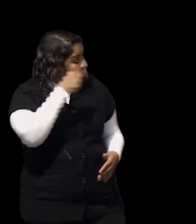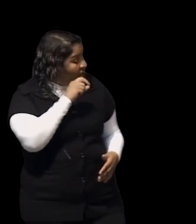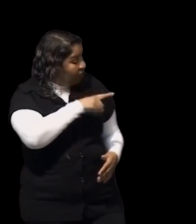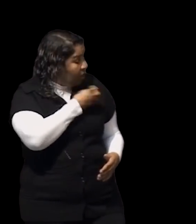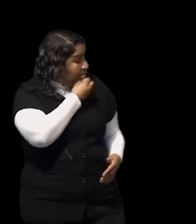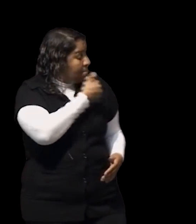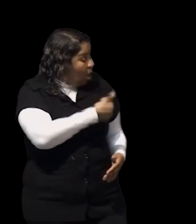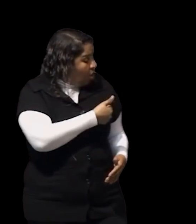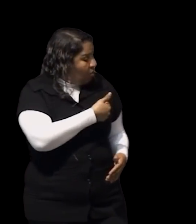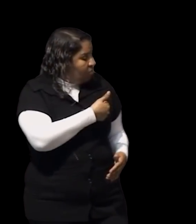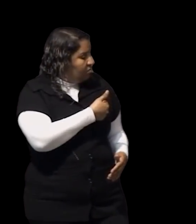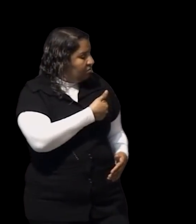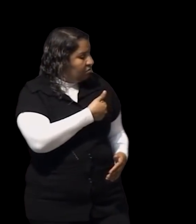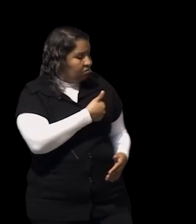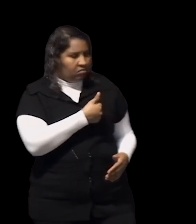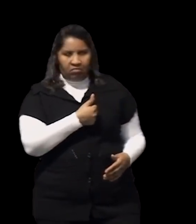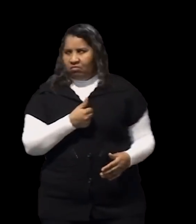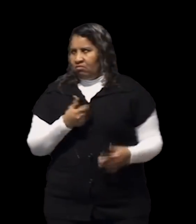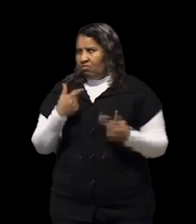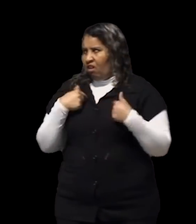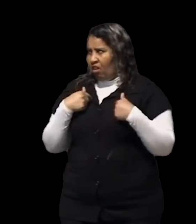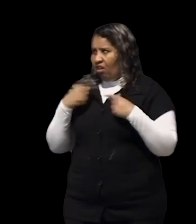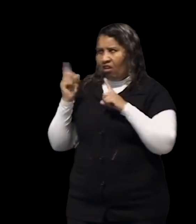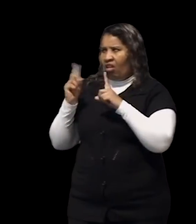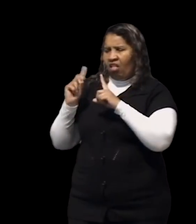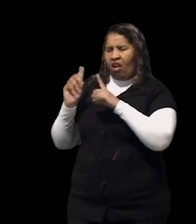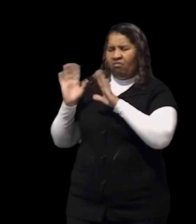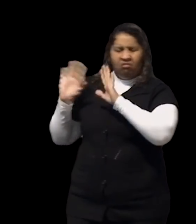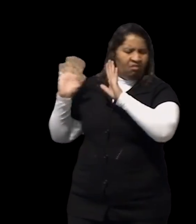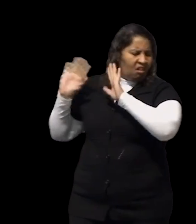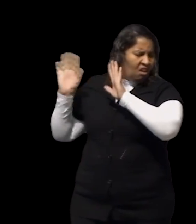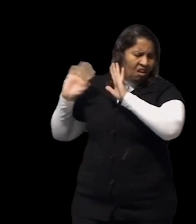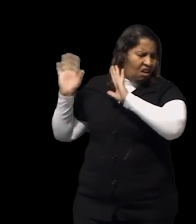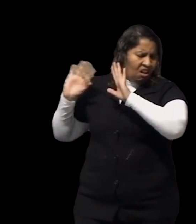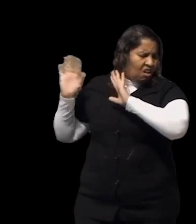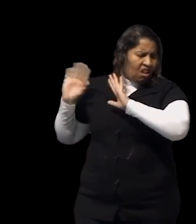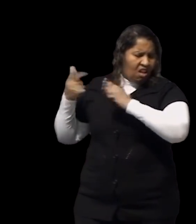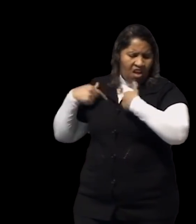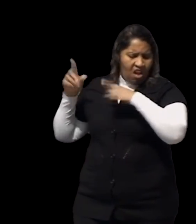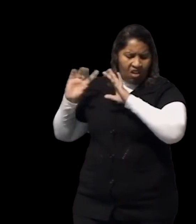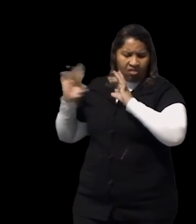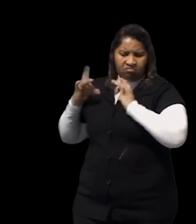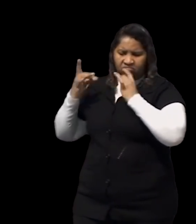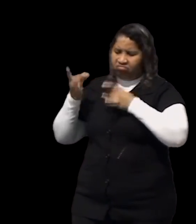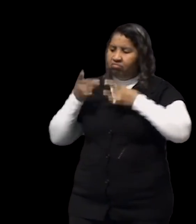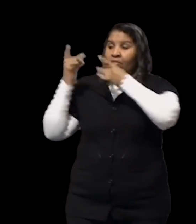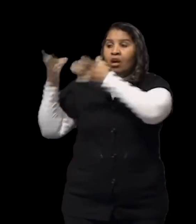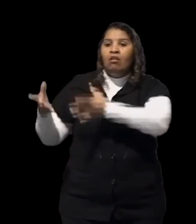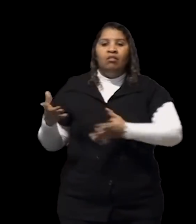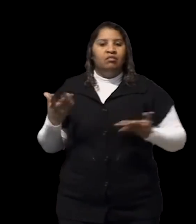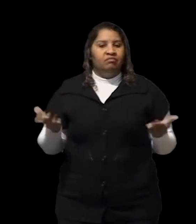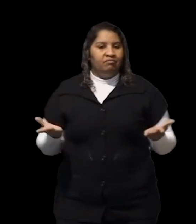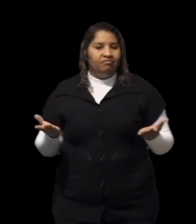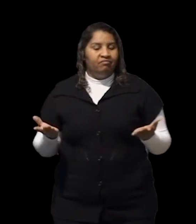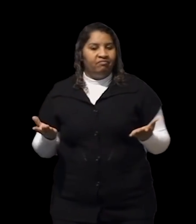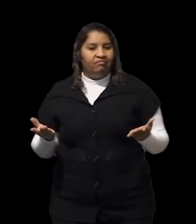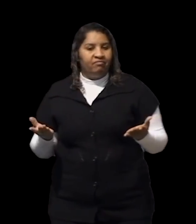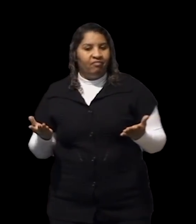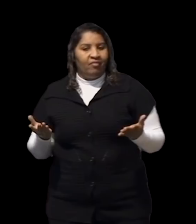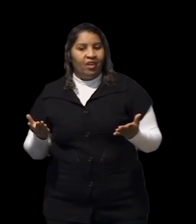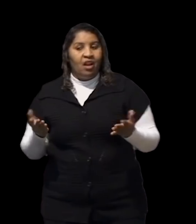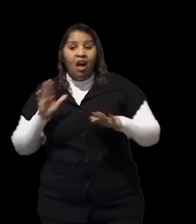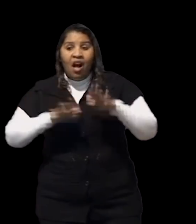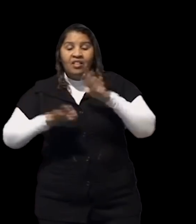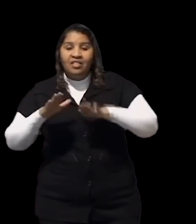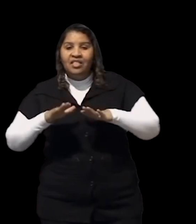eles vão ao forno acredita nele oh oh foi alguém que tá sempre duvidando da própria capacidade a moça